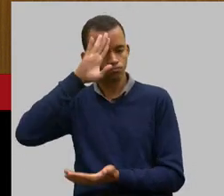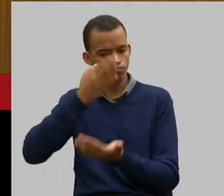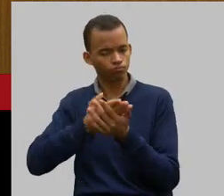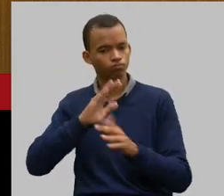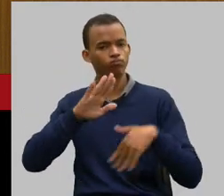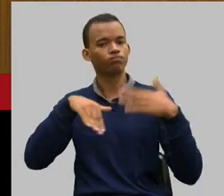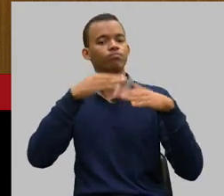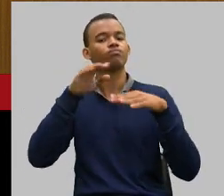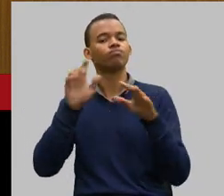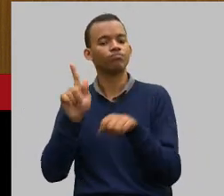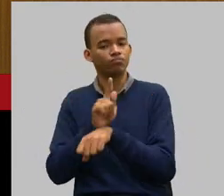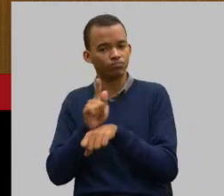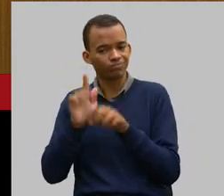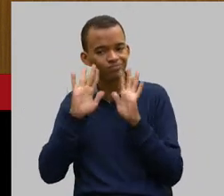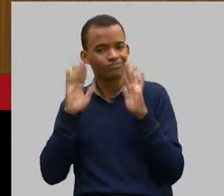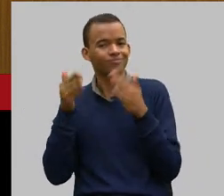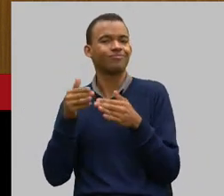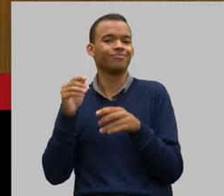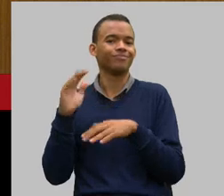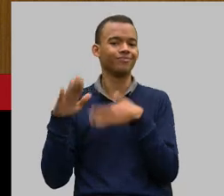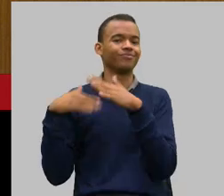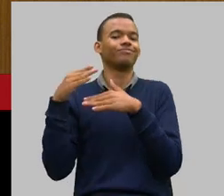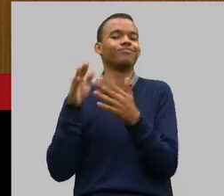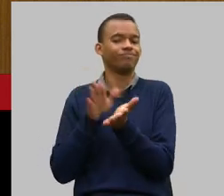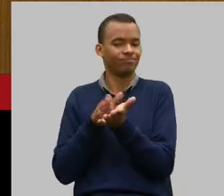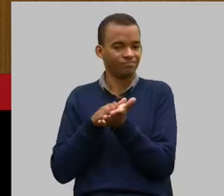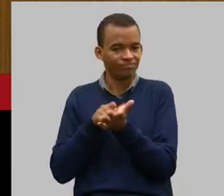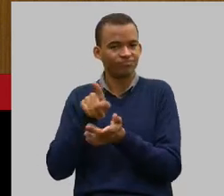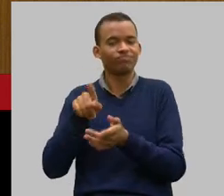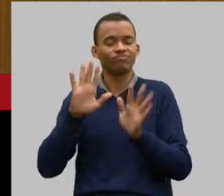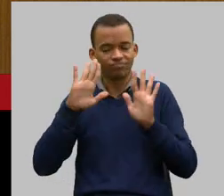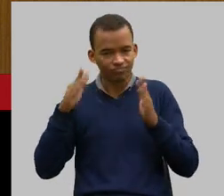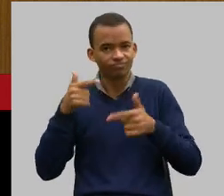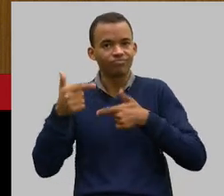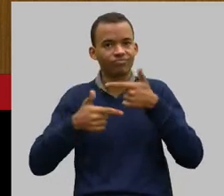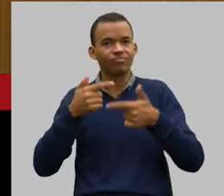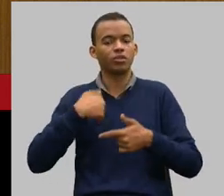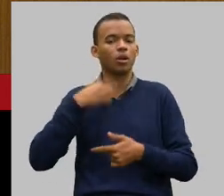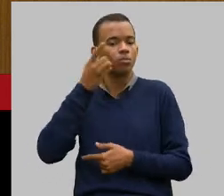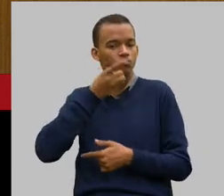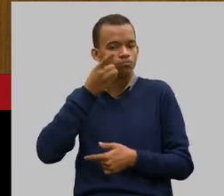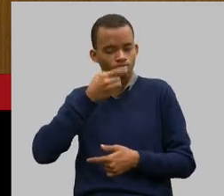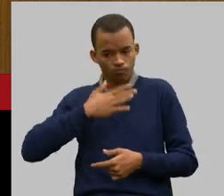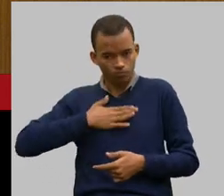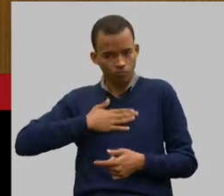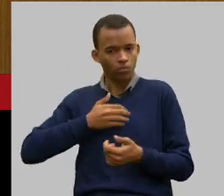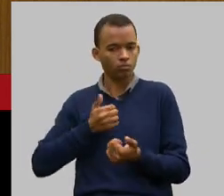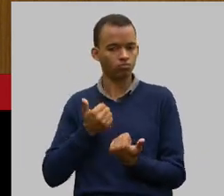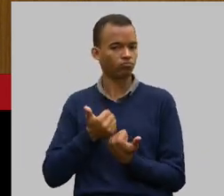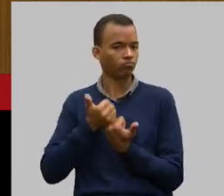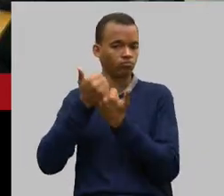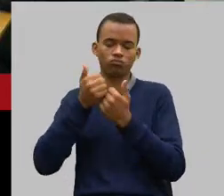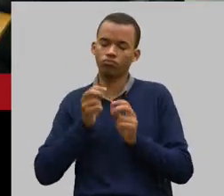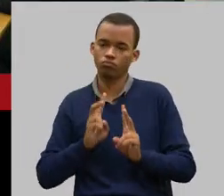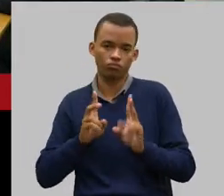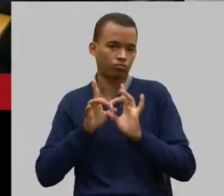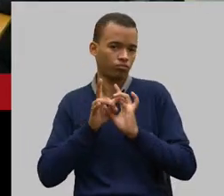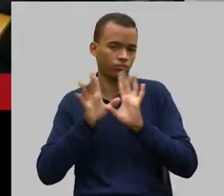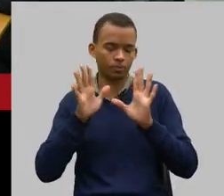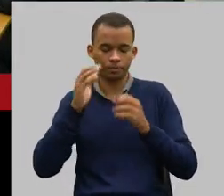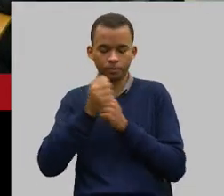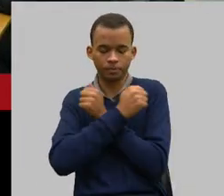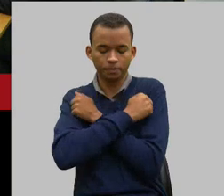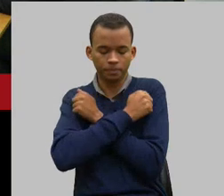foca muito nisso então parabéns pelo seu trabalho seja sempre bem-vindo aqui conte com esse deputado aqui em todas as demandas aí da sua secretaria grande abraço